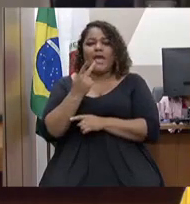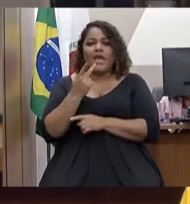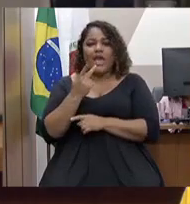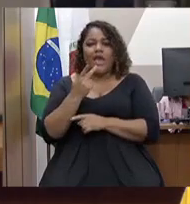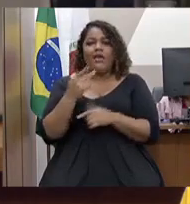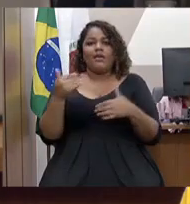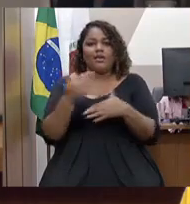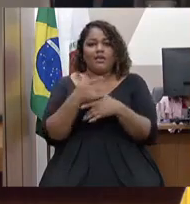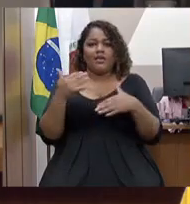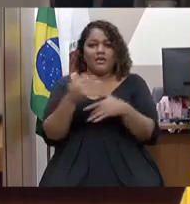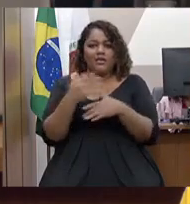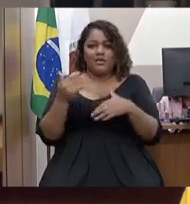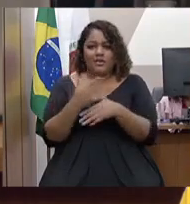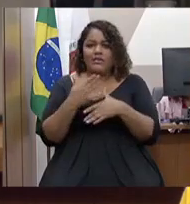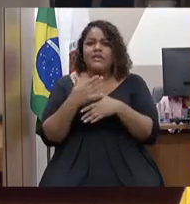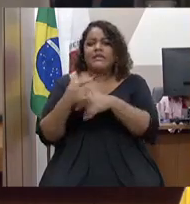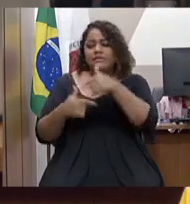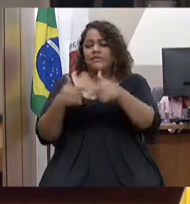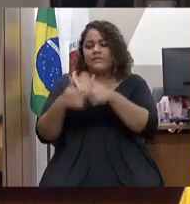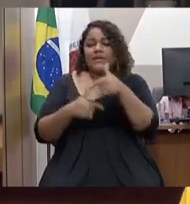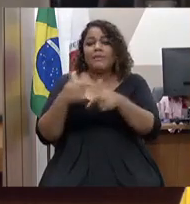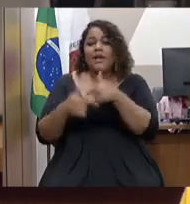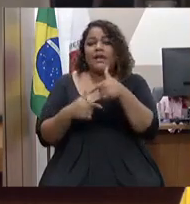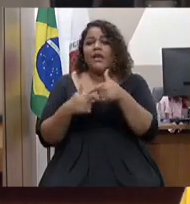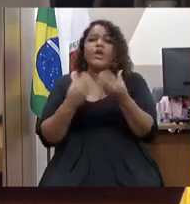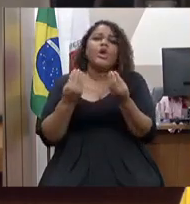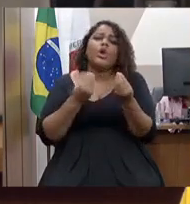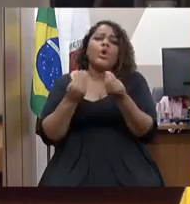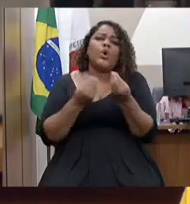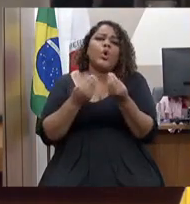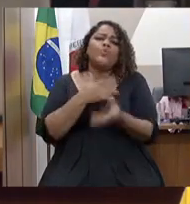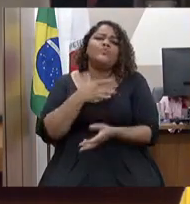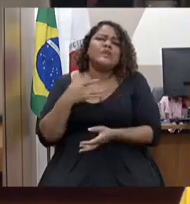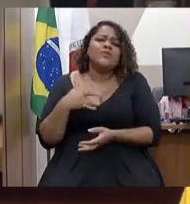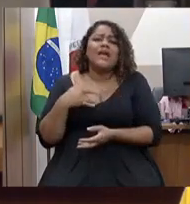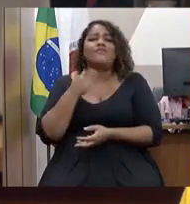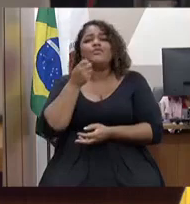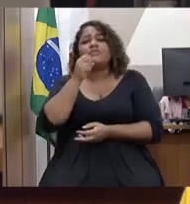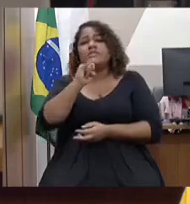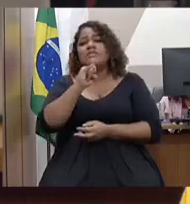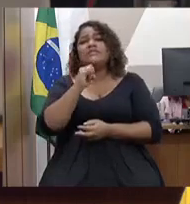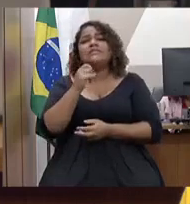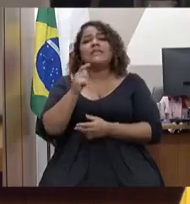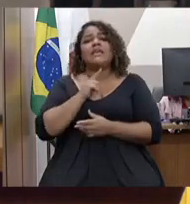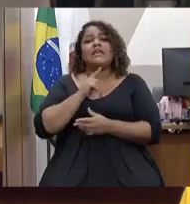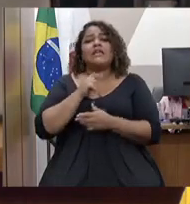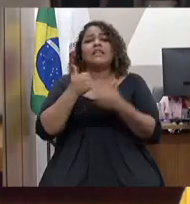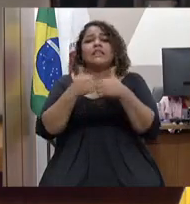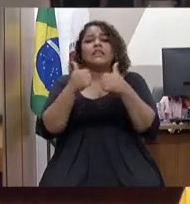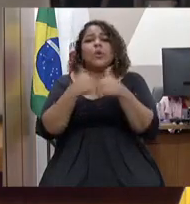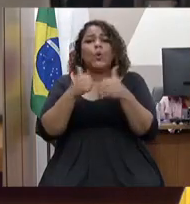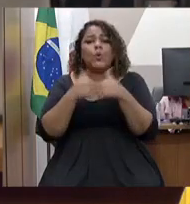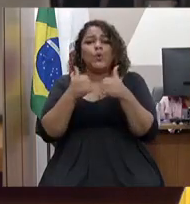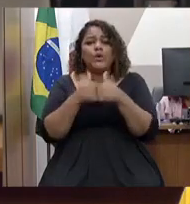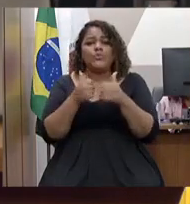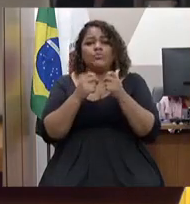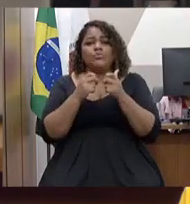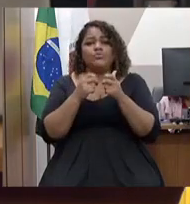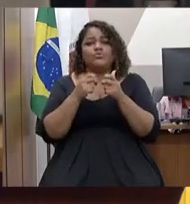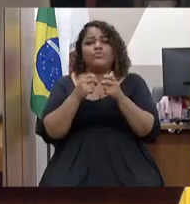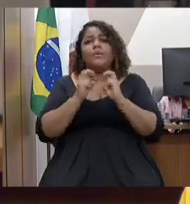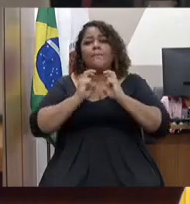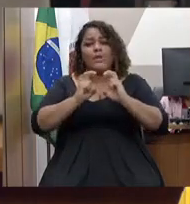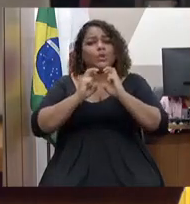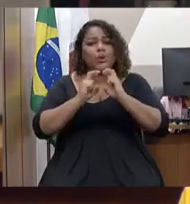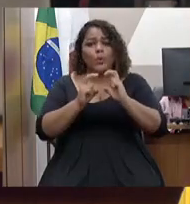um transporte público durante a pandemia após a pandemia antes pandemia o que nós discutimos o que nós temos de mídia hoje